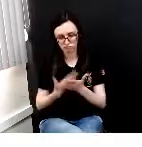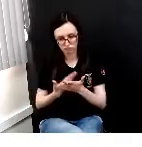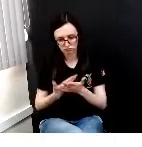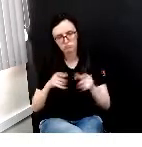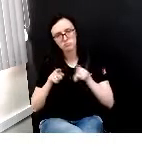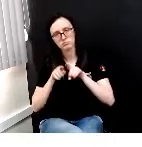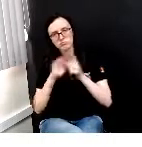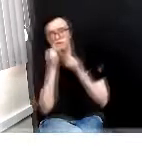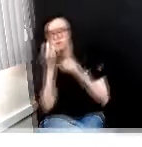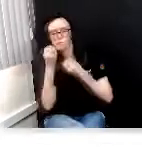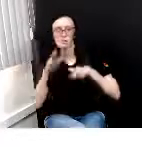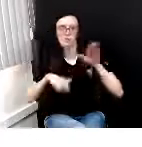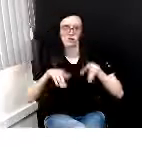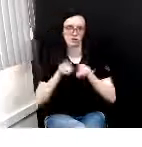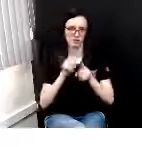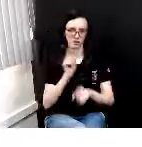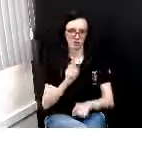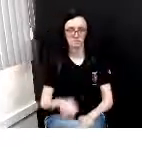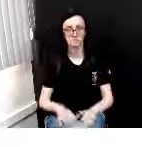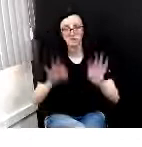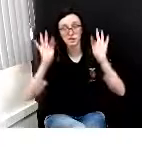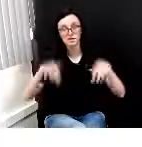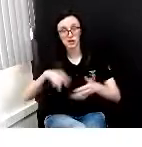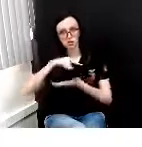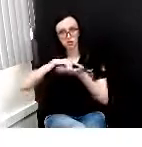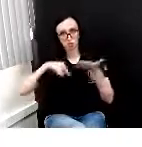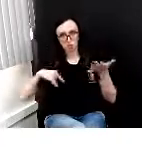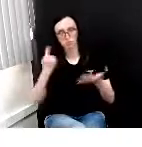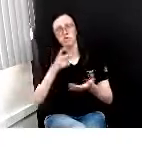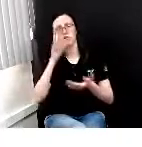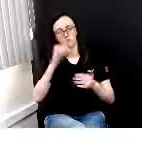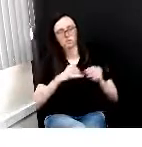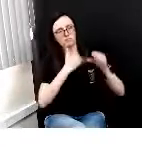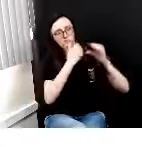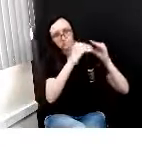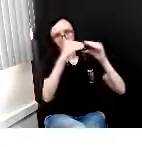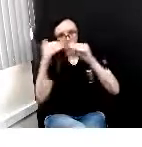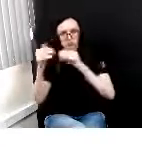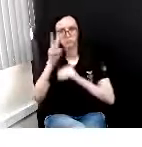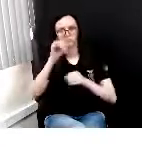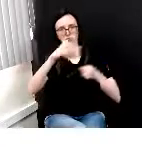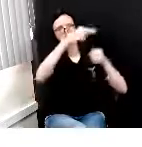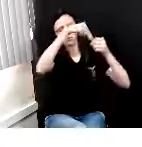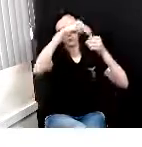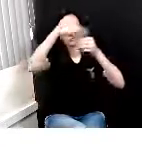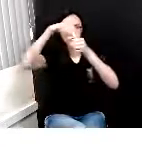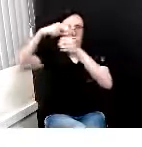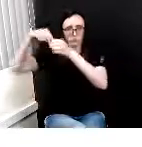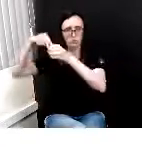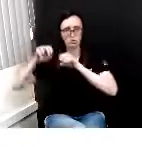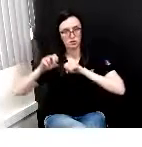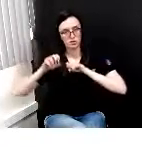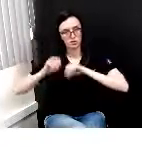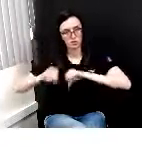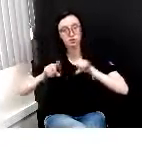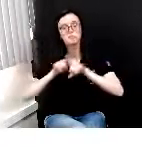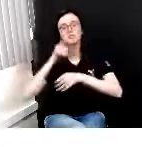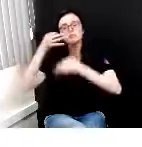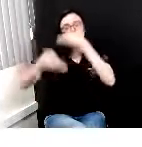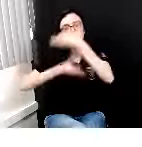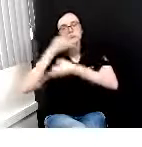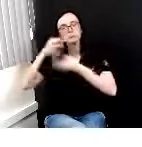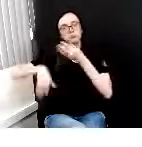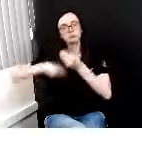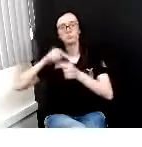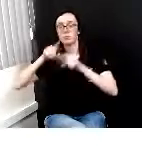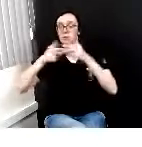desinformação. Bom, a gente finaliza esse documento, a gente vai encaminhar para os núcleos regionais de educação, inclusive com sugestões de